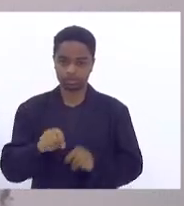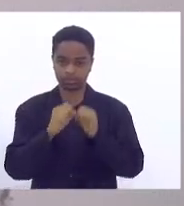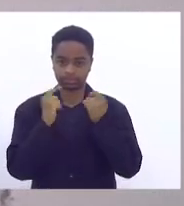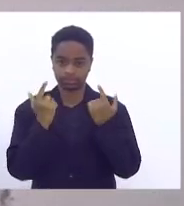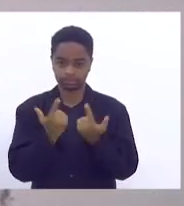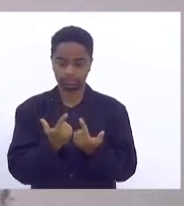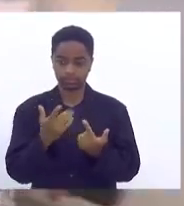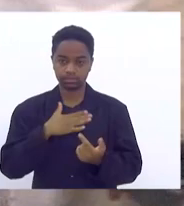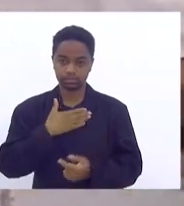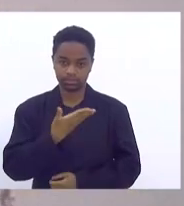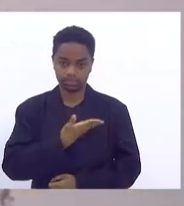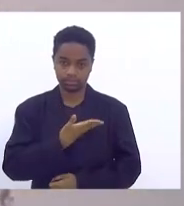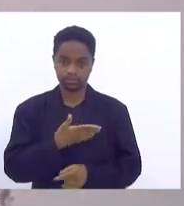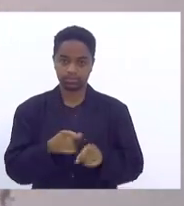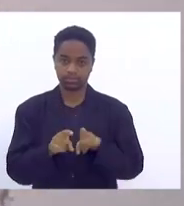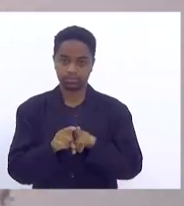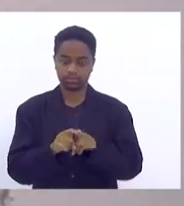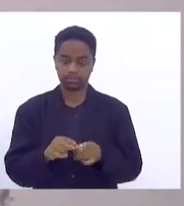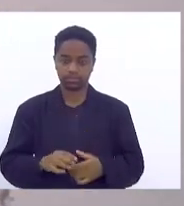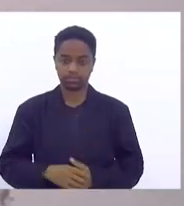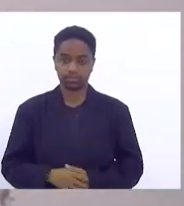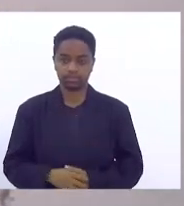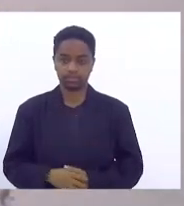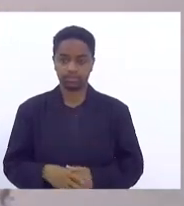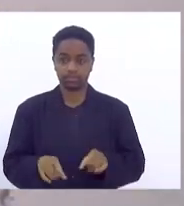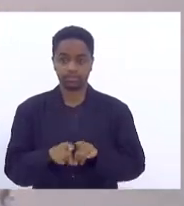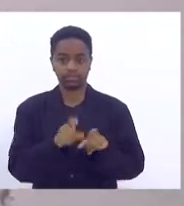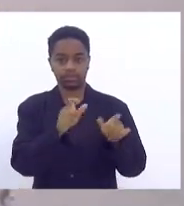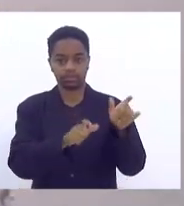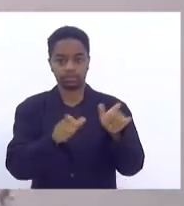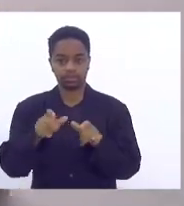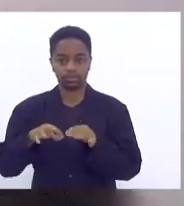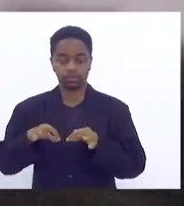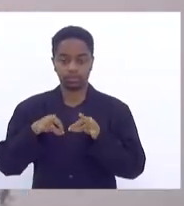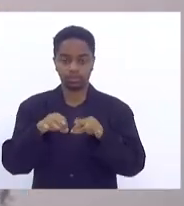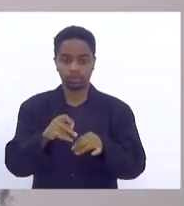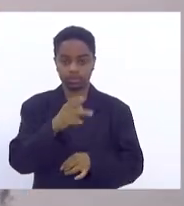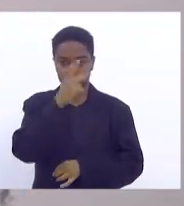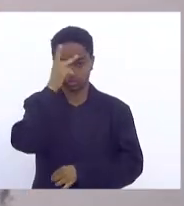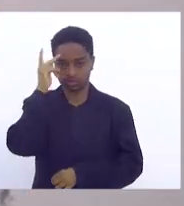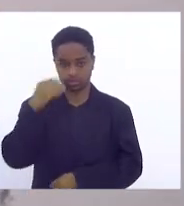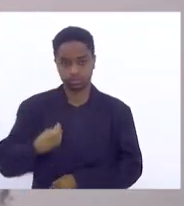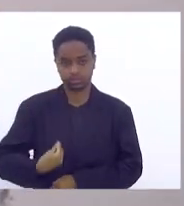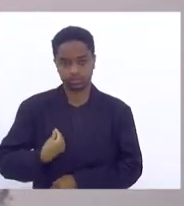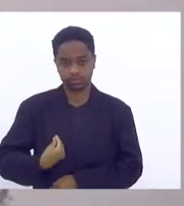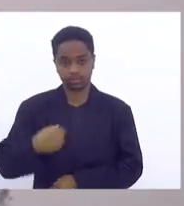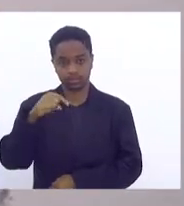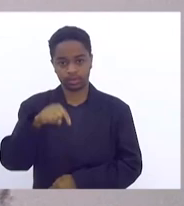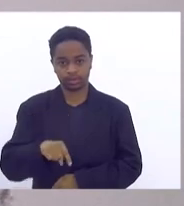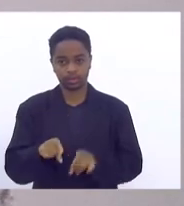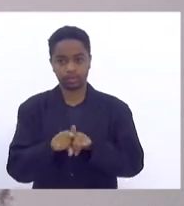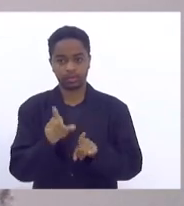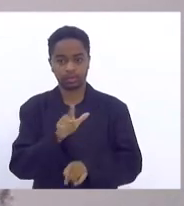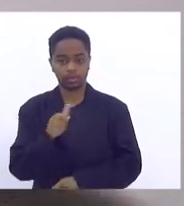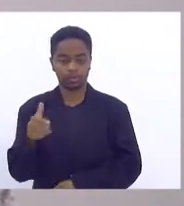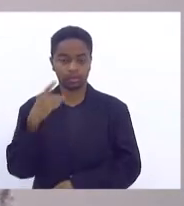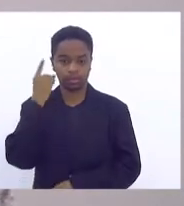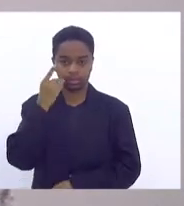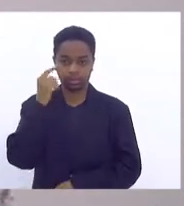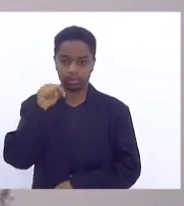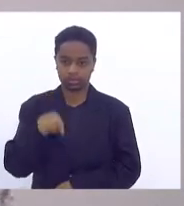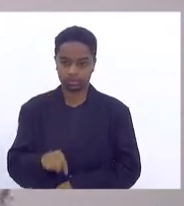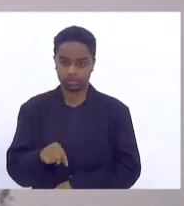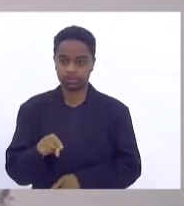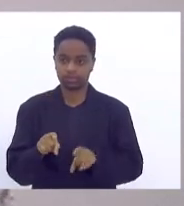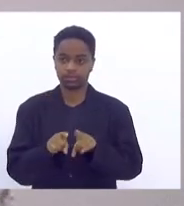também meu amigo a todos vocês presentes demais deputados dessa casa muito